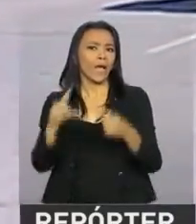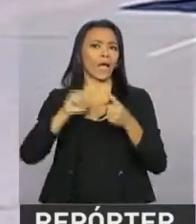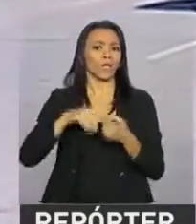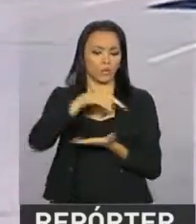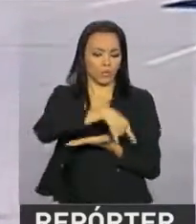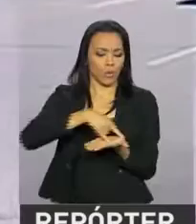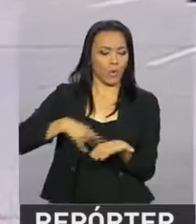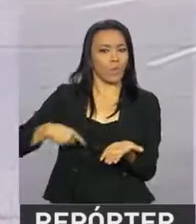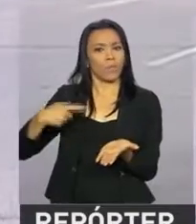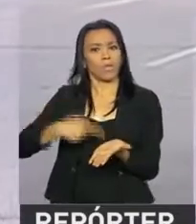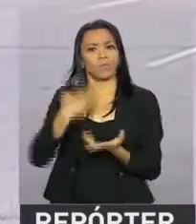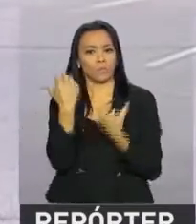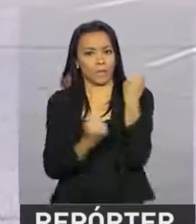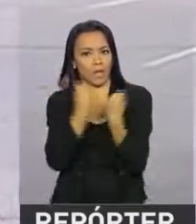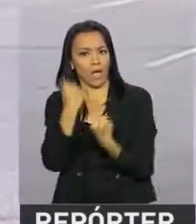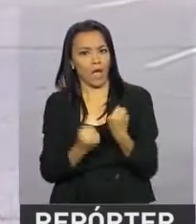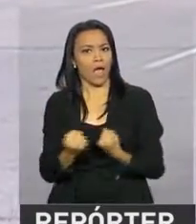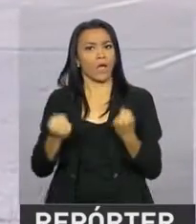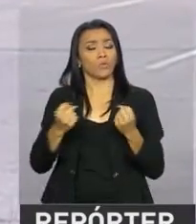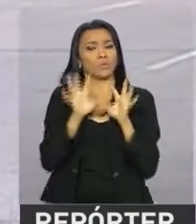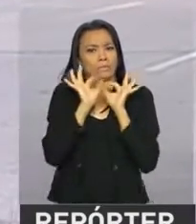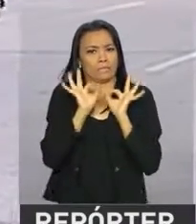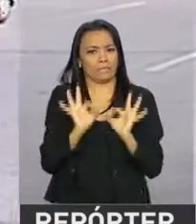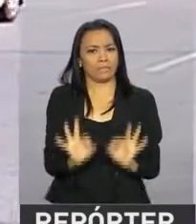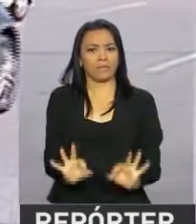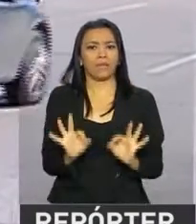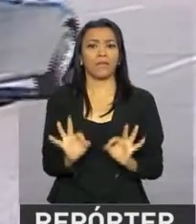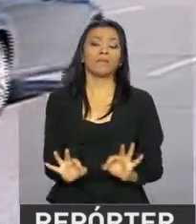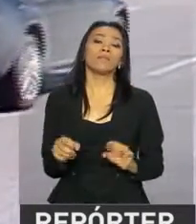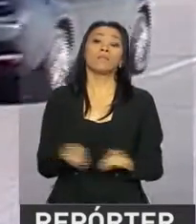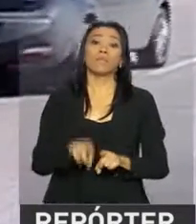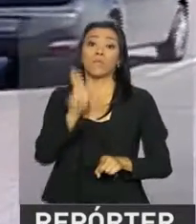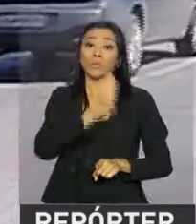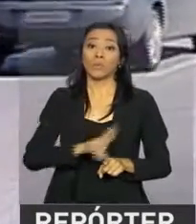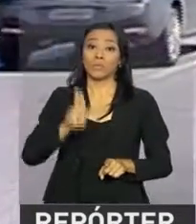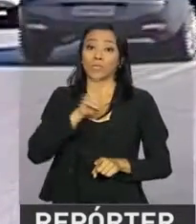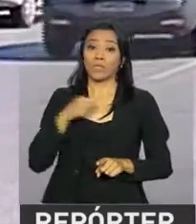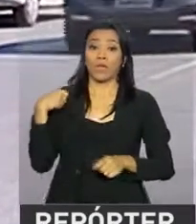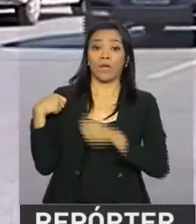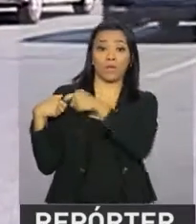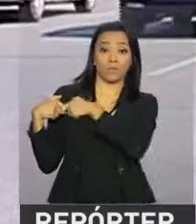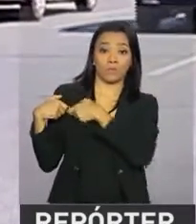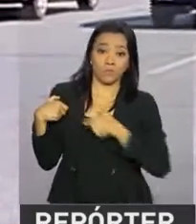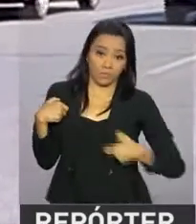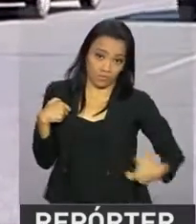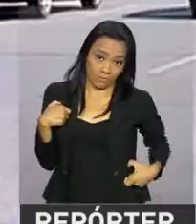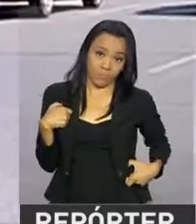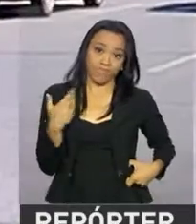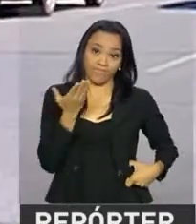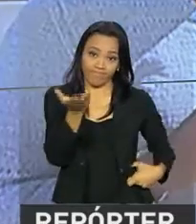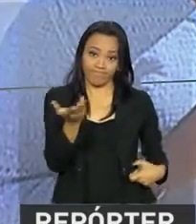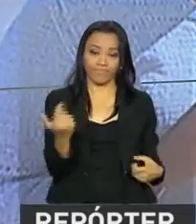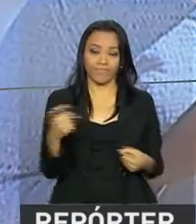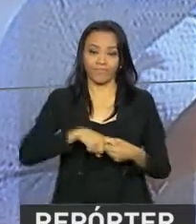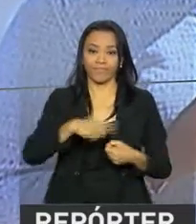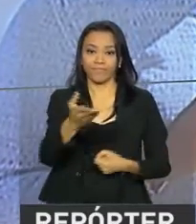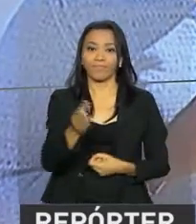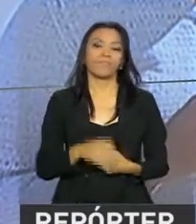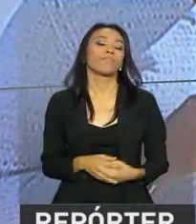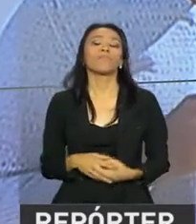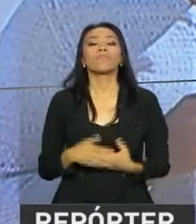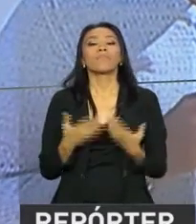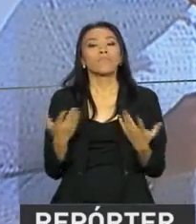do motorista e do veículo em dia e usar o cinto de segurança. Volto com você, Leandro. Obrigado,